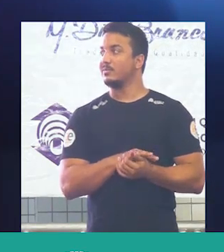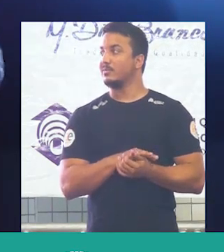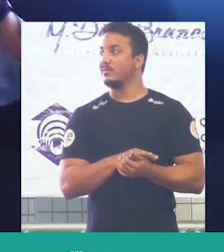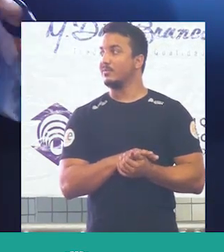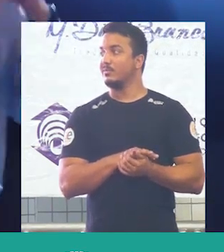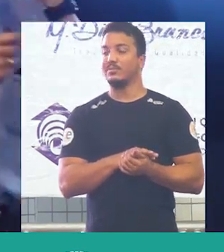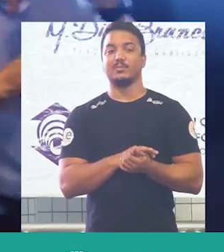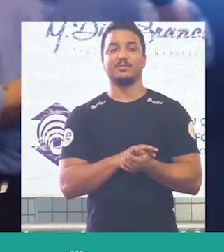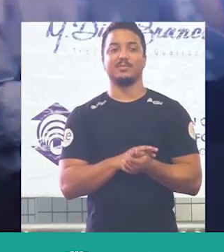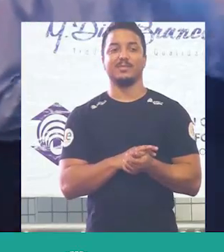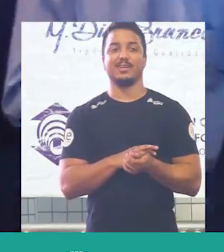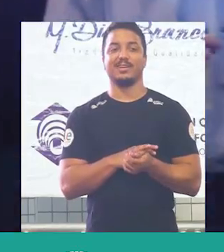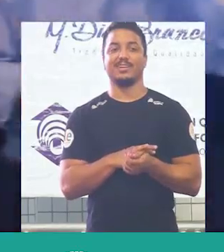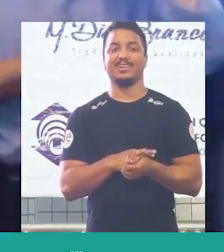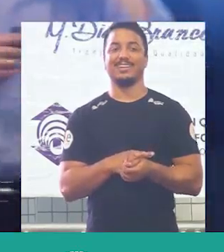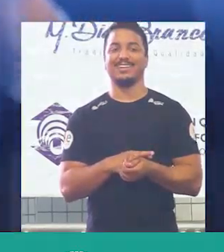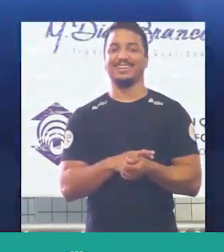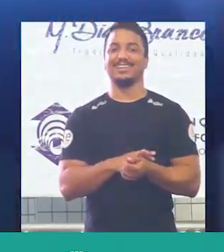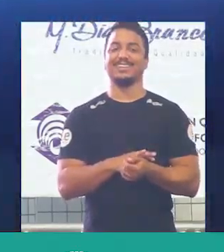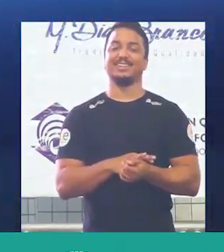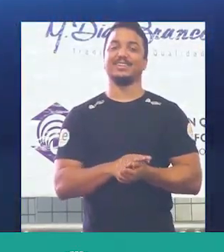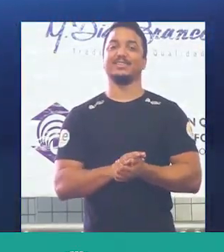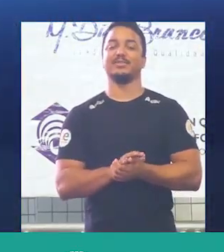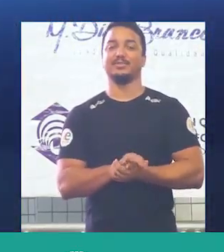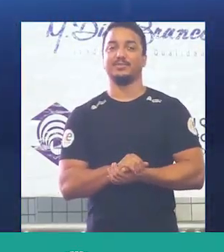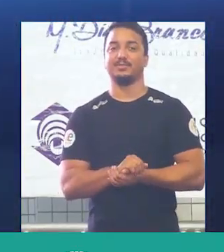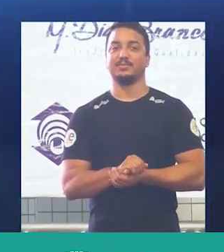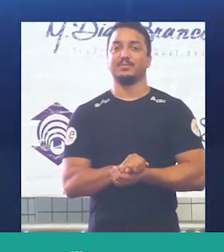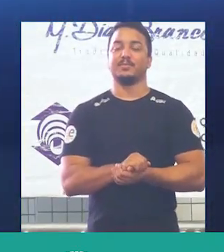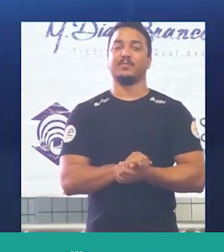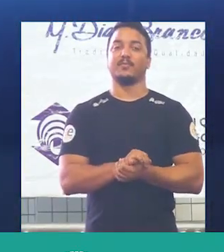Vai ter que ser depois, não consegue, né? Muito